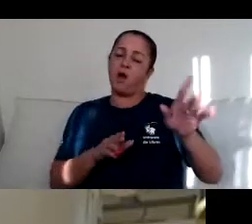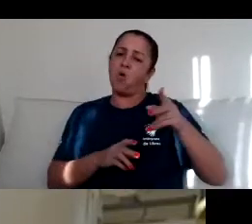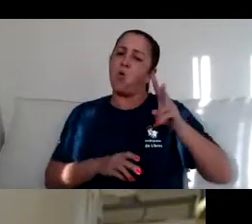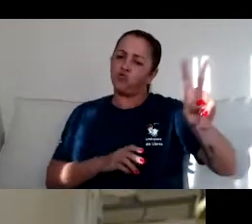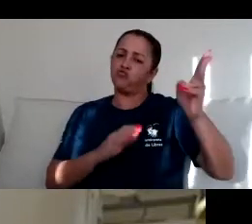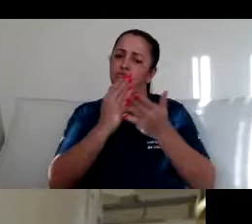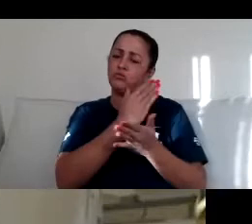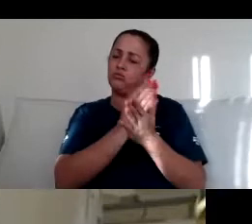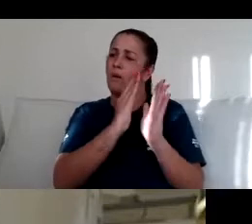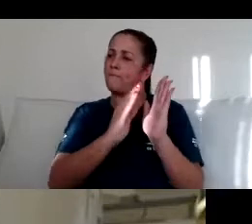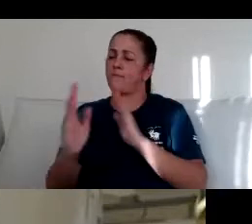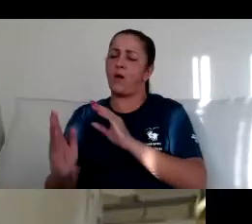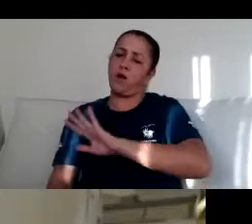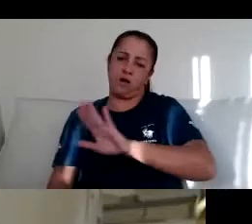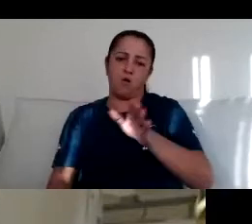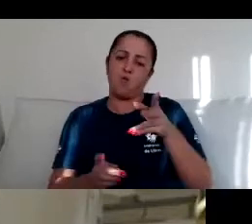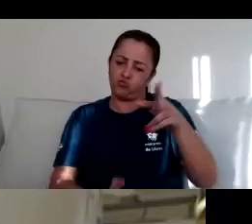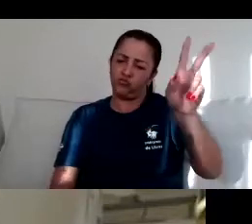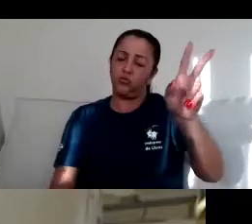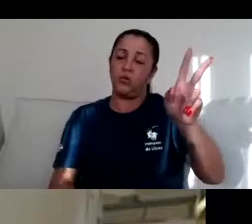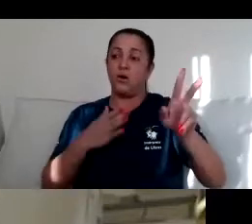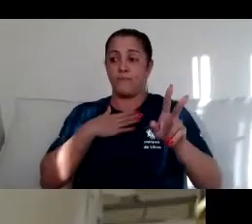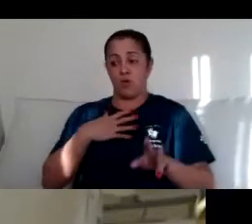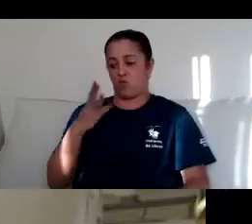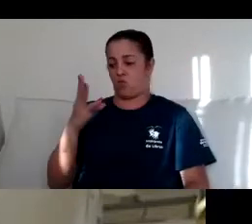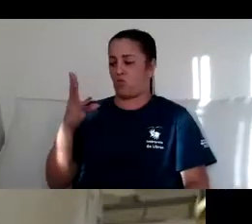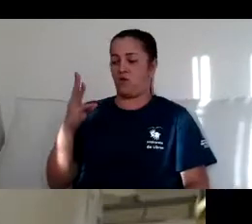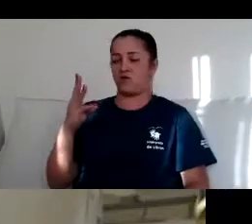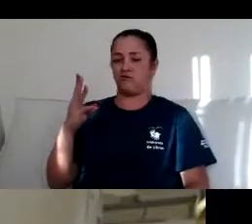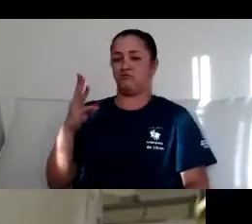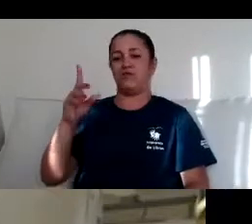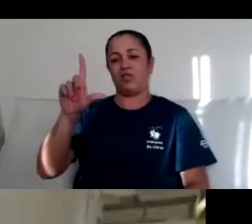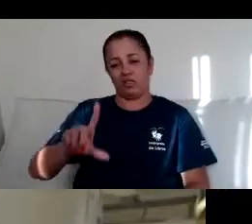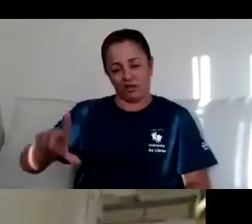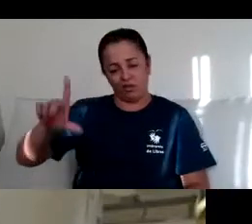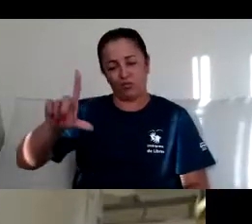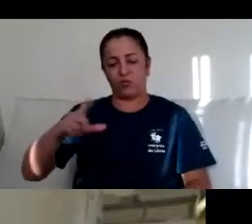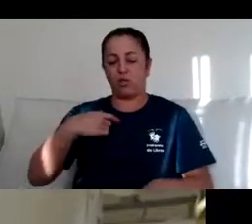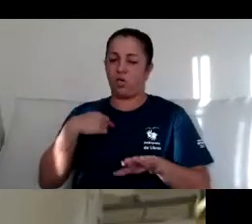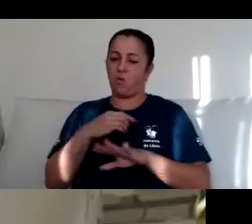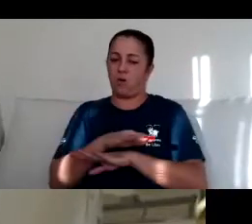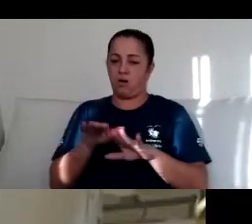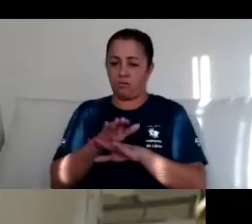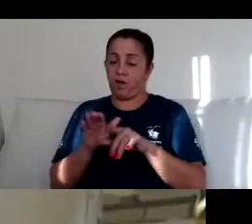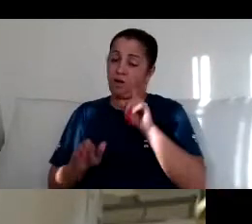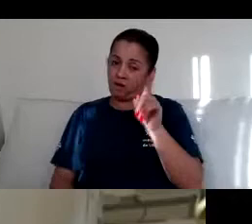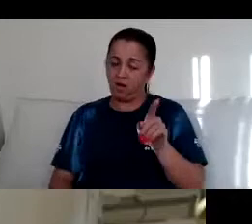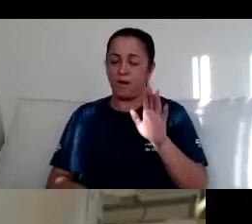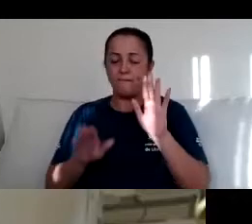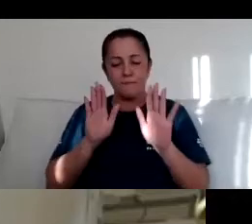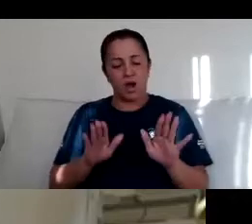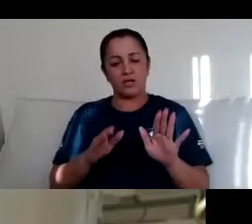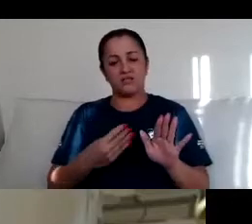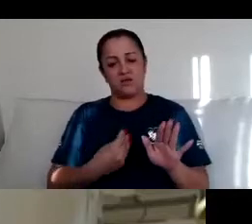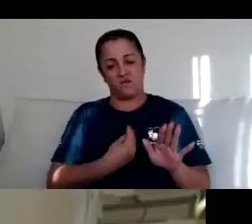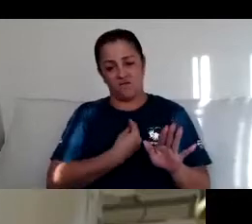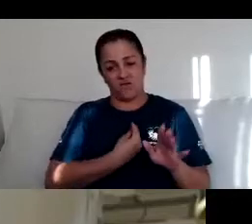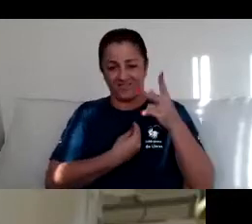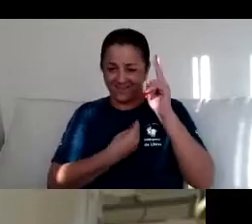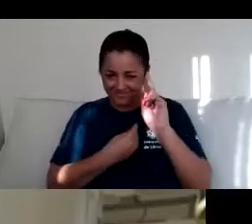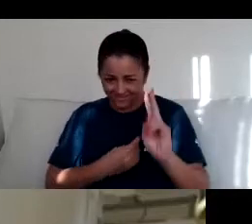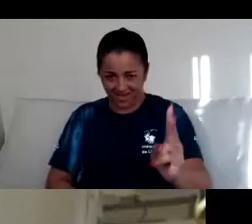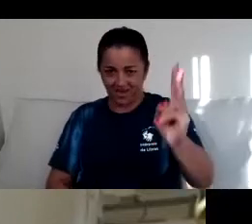de literatura negra. O meu ciclo na Maria Firmina se encerrou, porém a vida dela